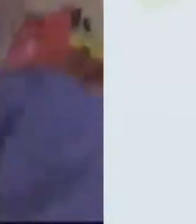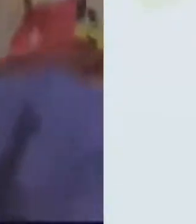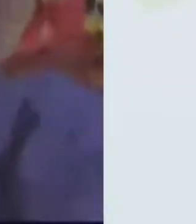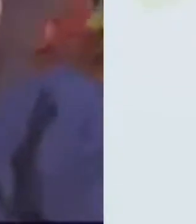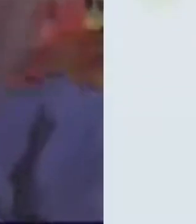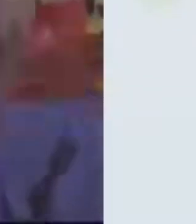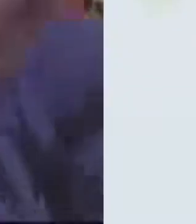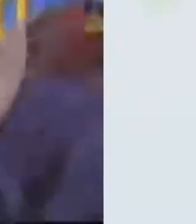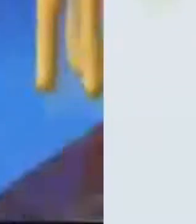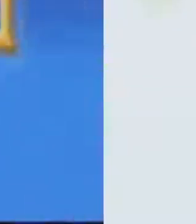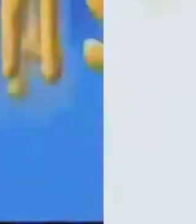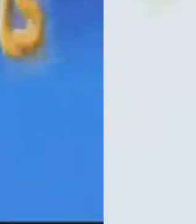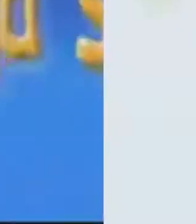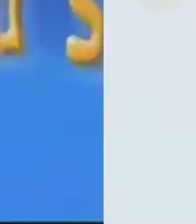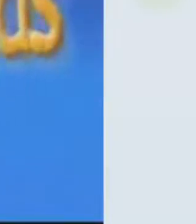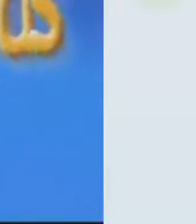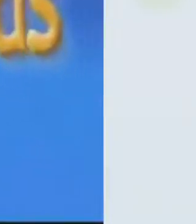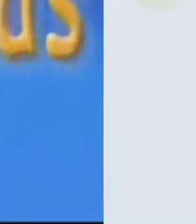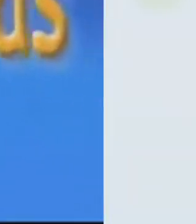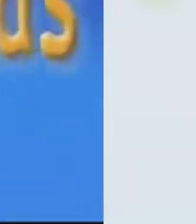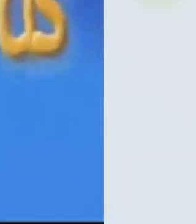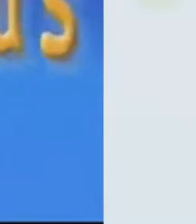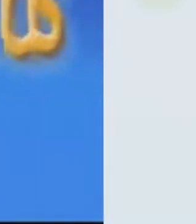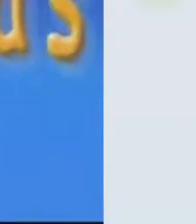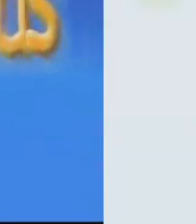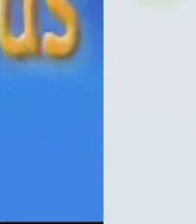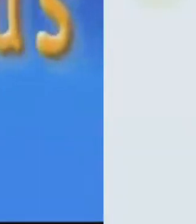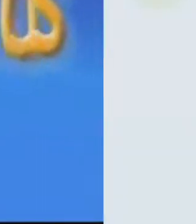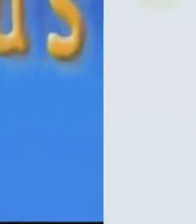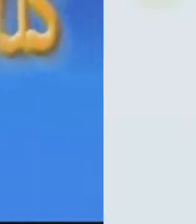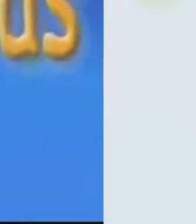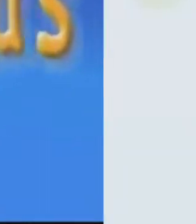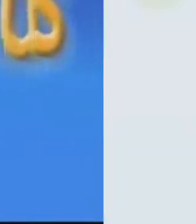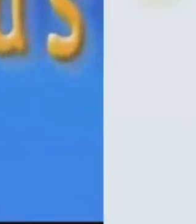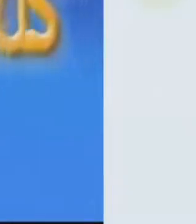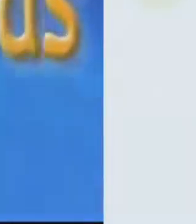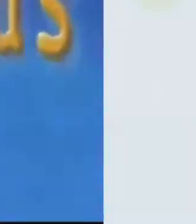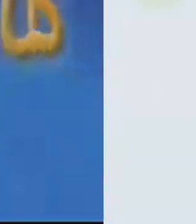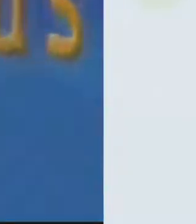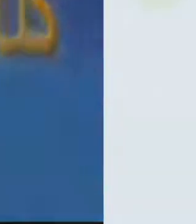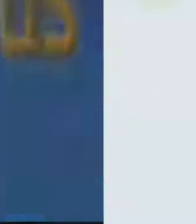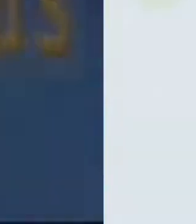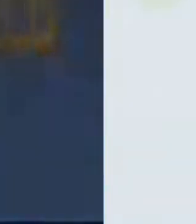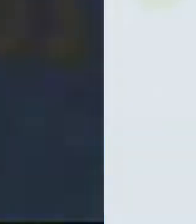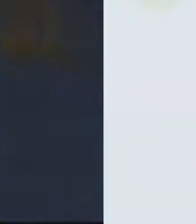Vem, meu amigo, e que tá bem forte. Os camaradinhas é uma turminha de sorte.